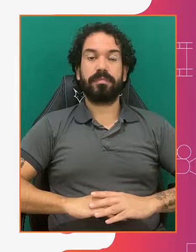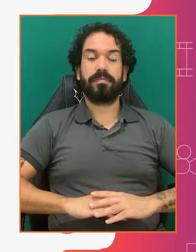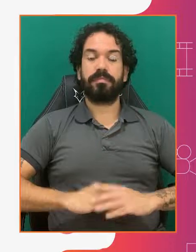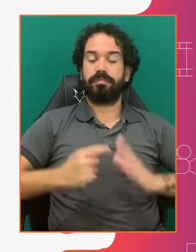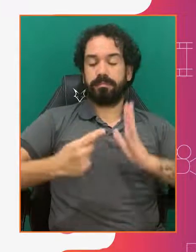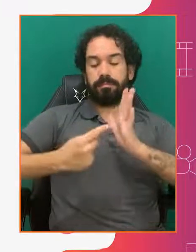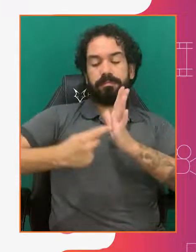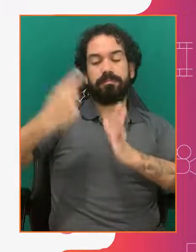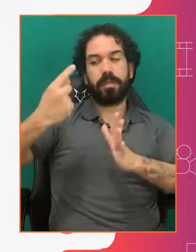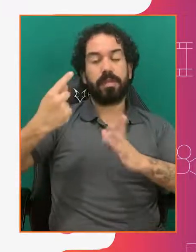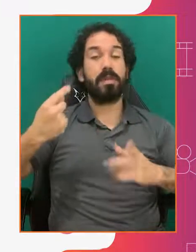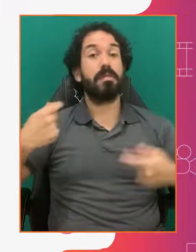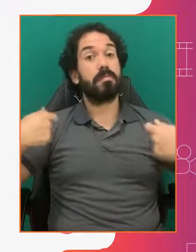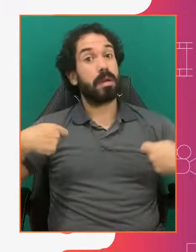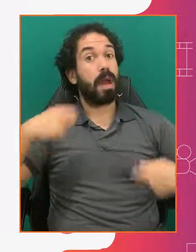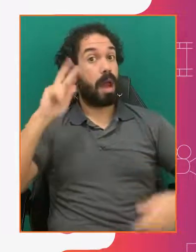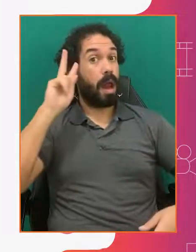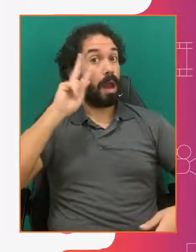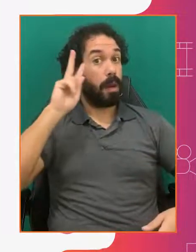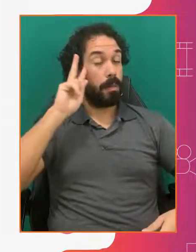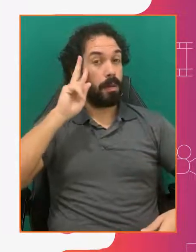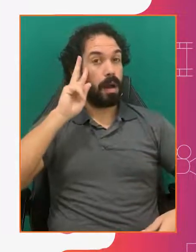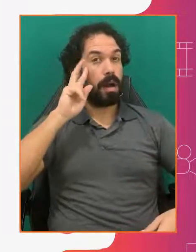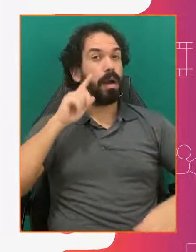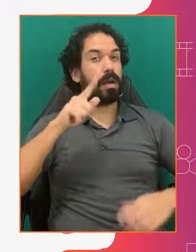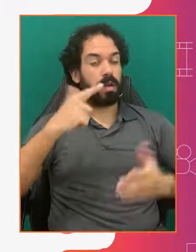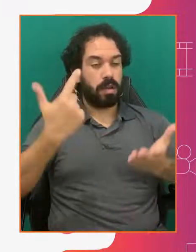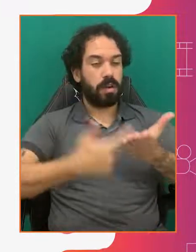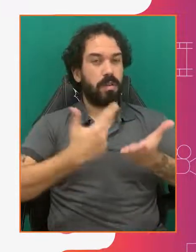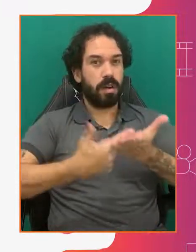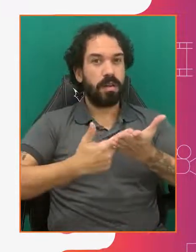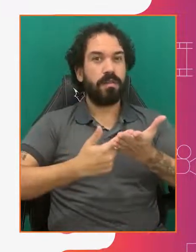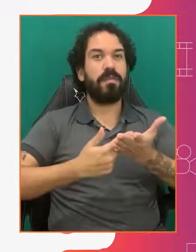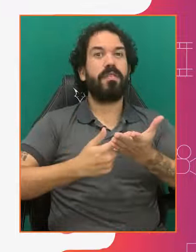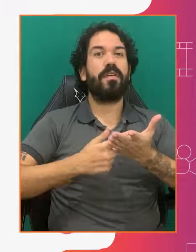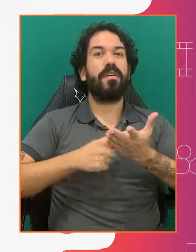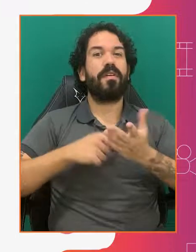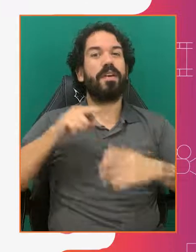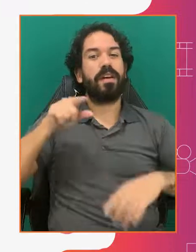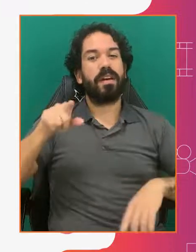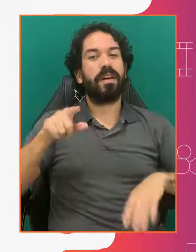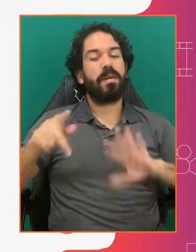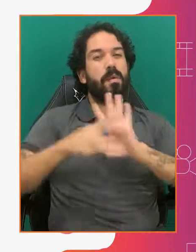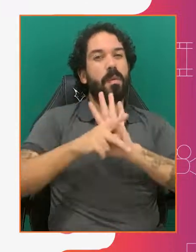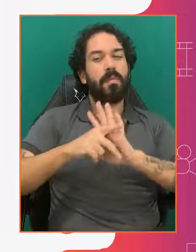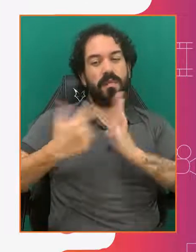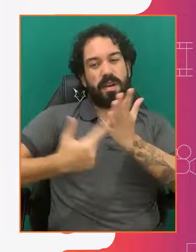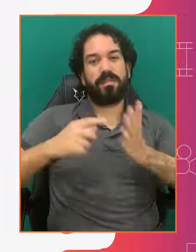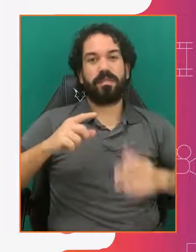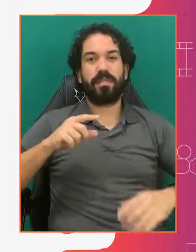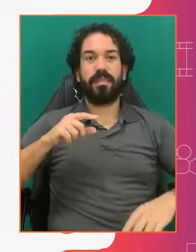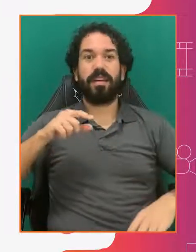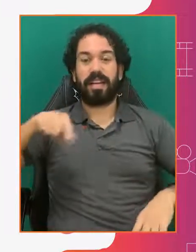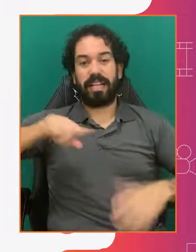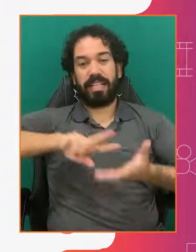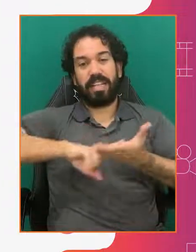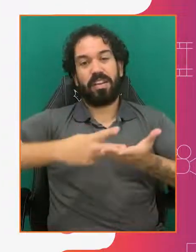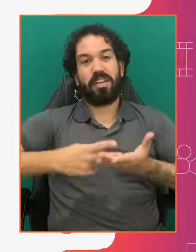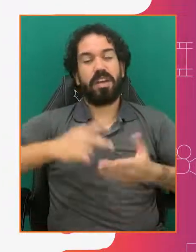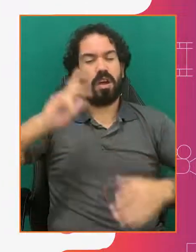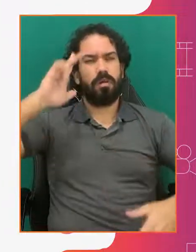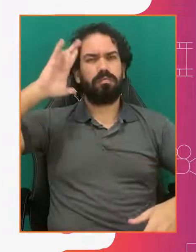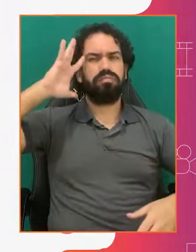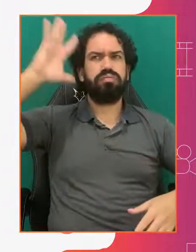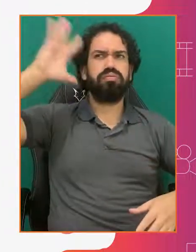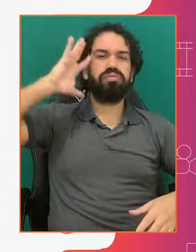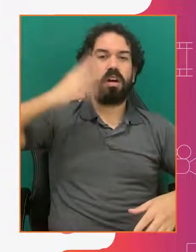Bom, primeiro nós temos que lembrar que quando o livro The Illusion of Life, que para nós é traduzido como